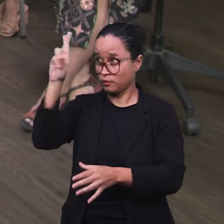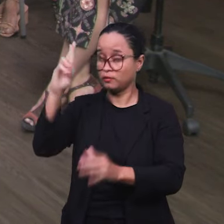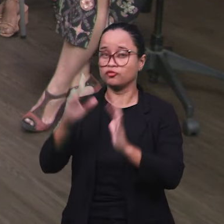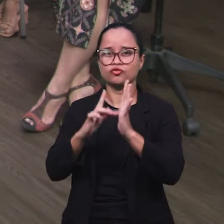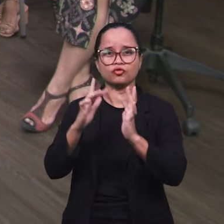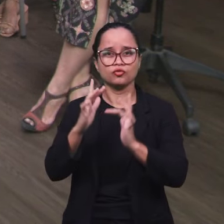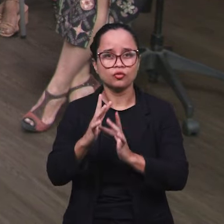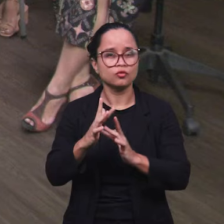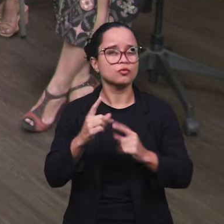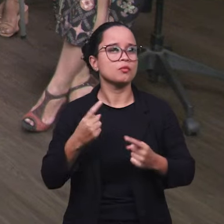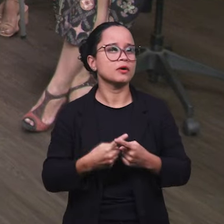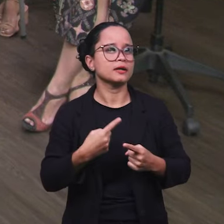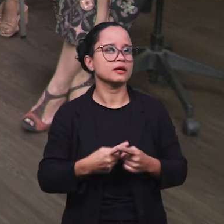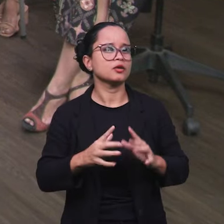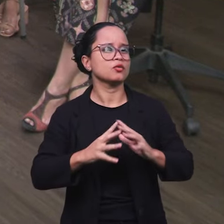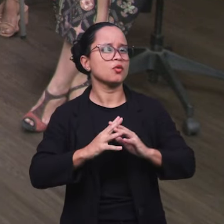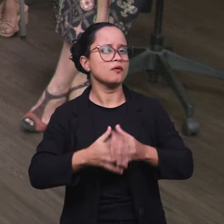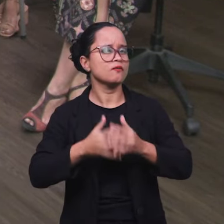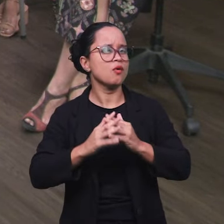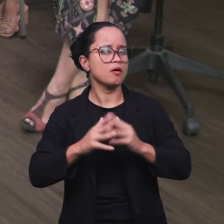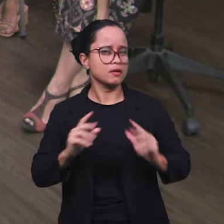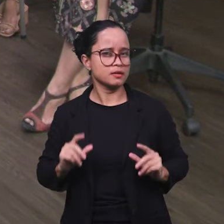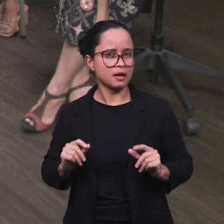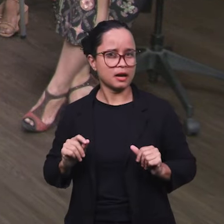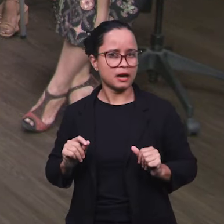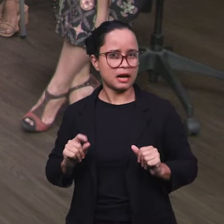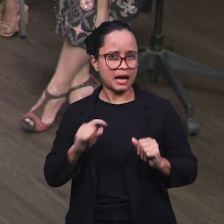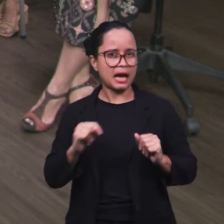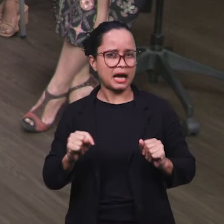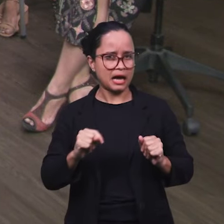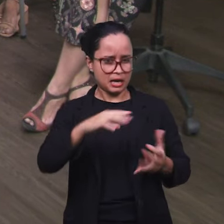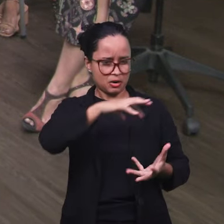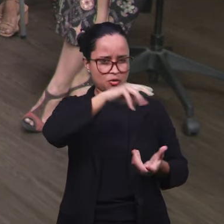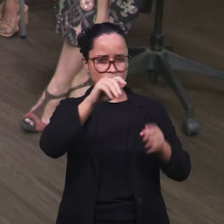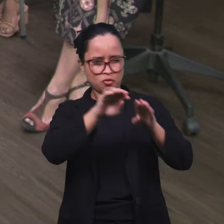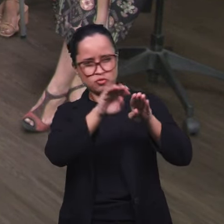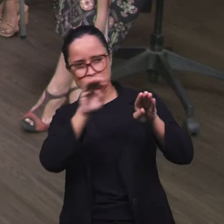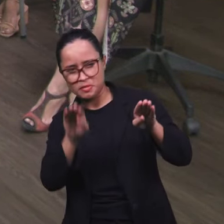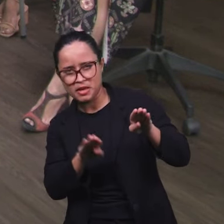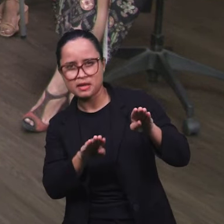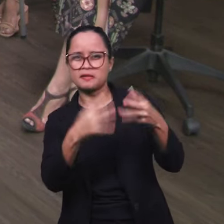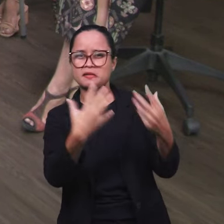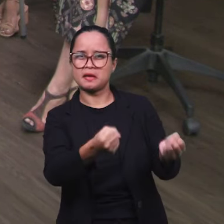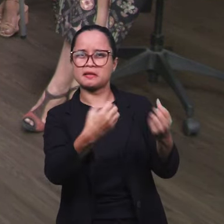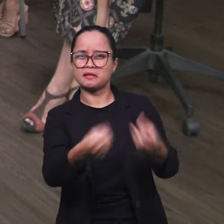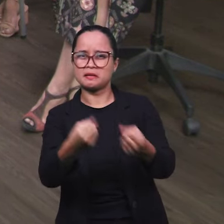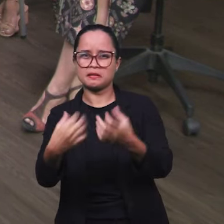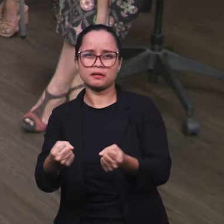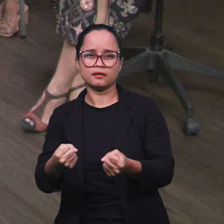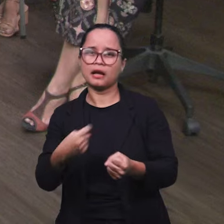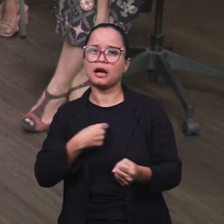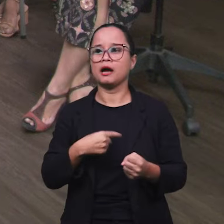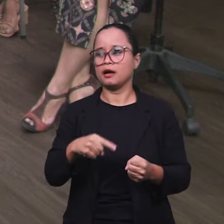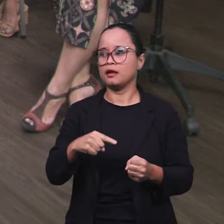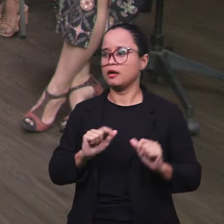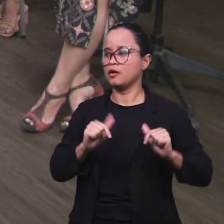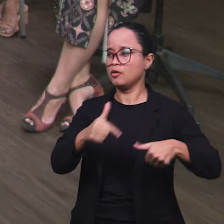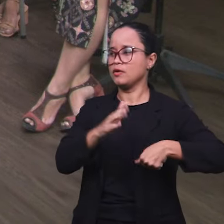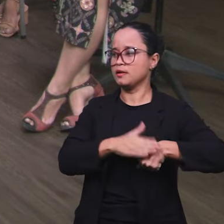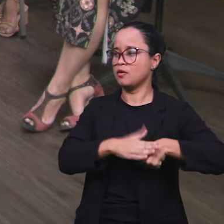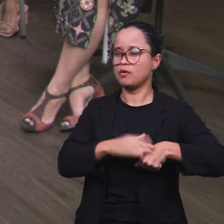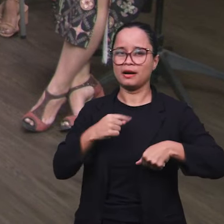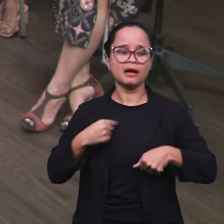função disso, para que não se confunda essa submissão, a pessoa ser submissa a todo mundo de qualquer jeito. Não, isso aqui o fulano